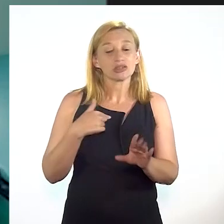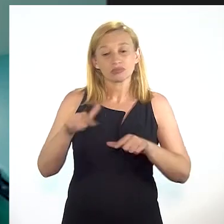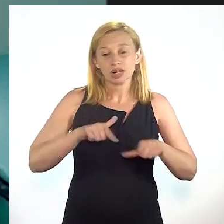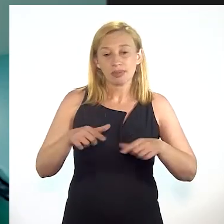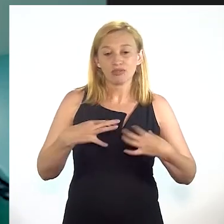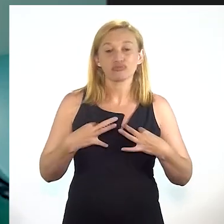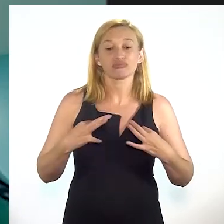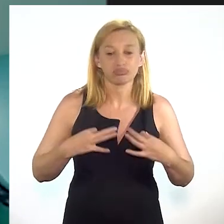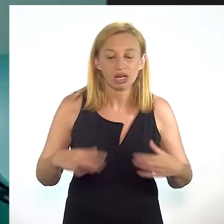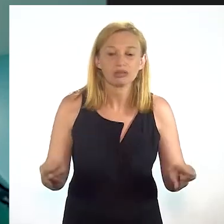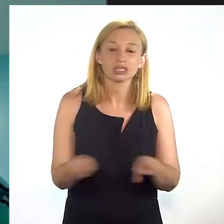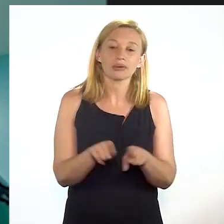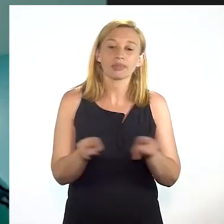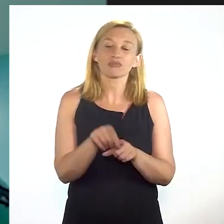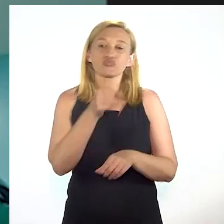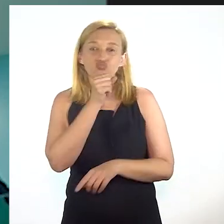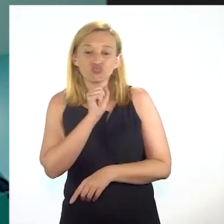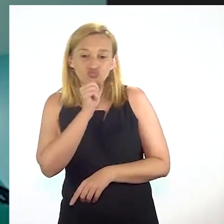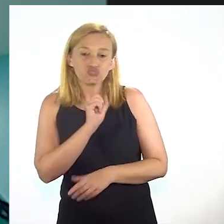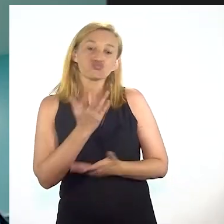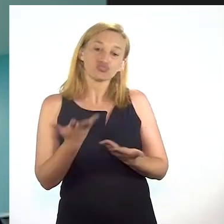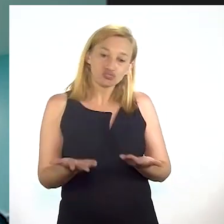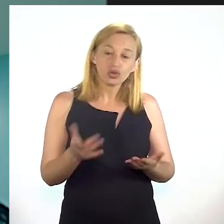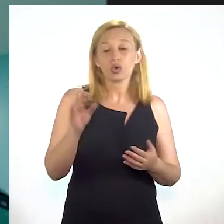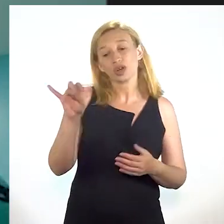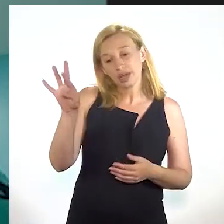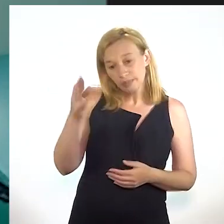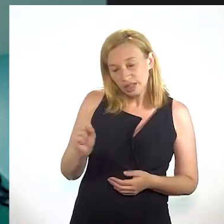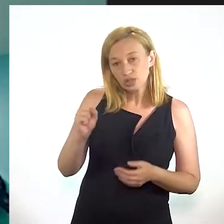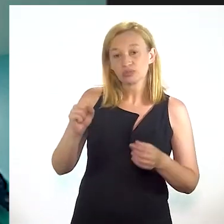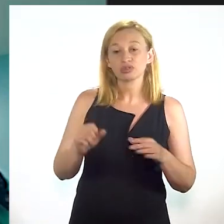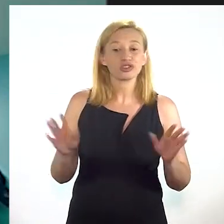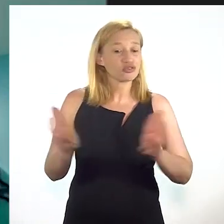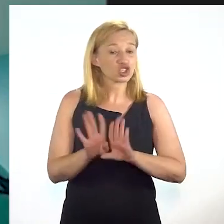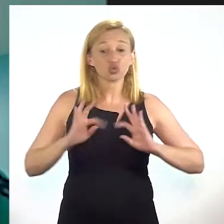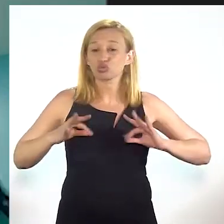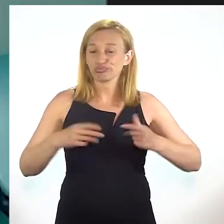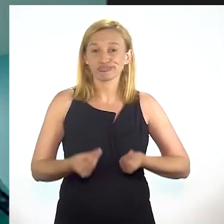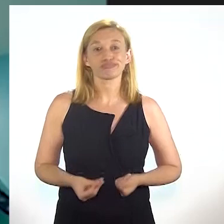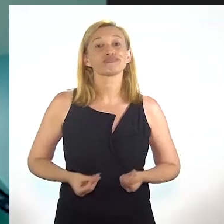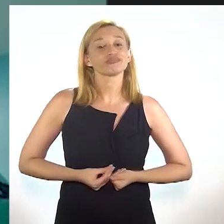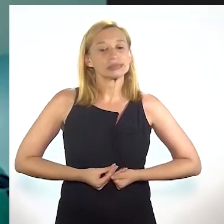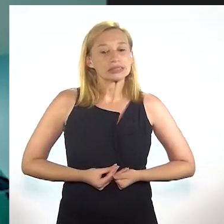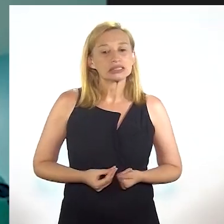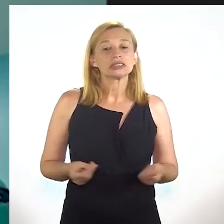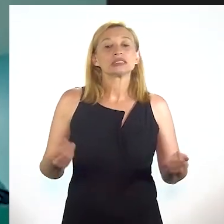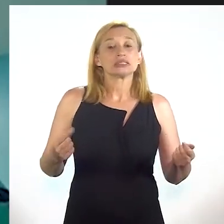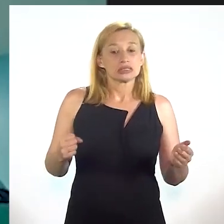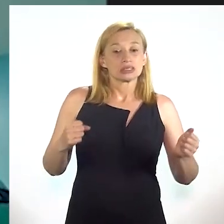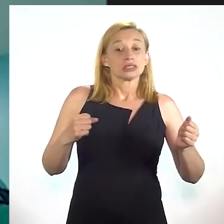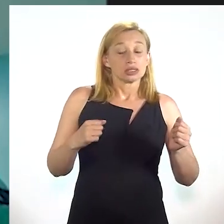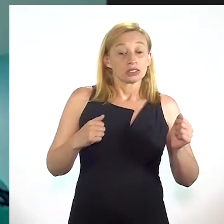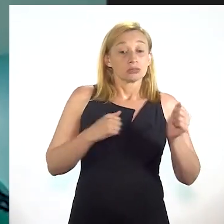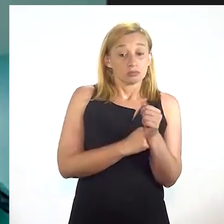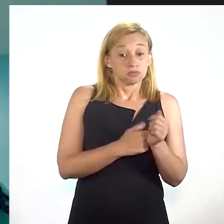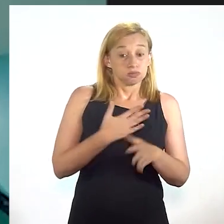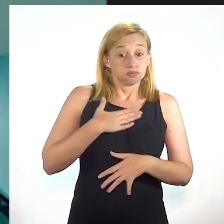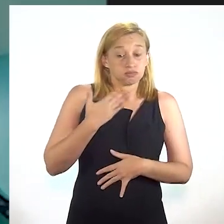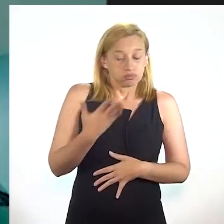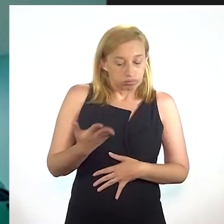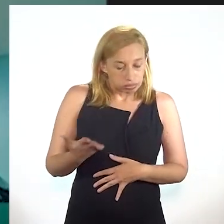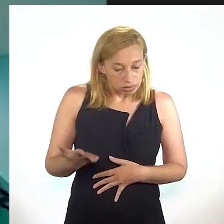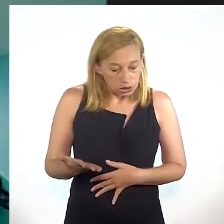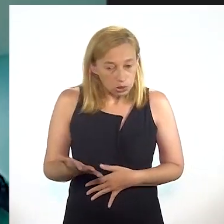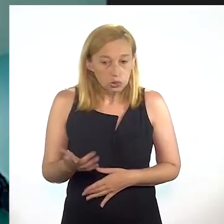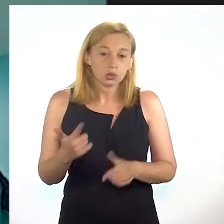fazia um trabalho voluntário também com idosos, através da Origamises, e fechou tudo. Foi muito impactante para mim. Eu tive